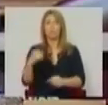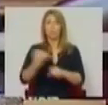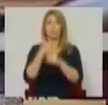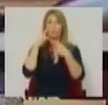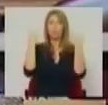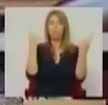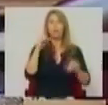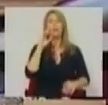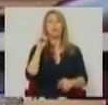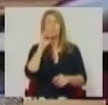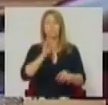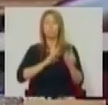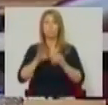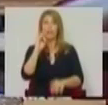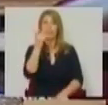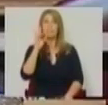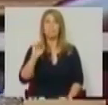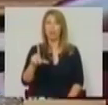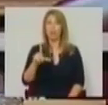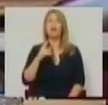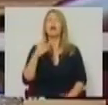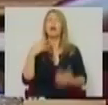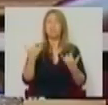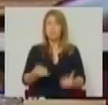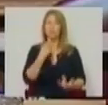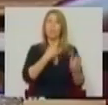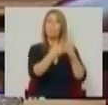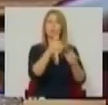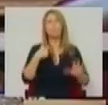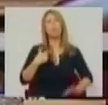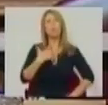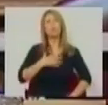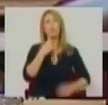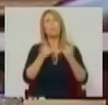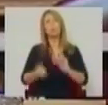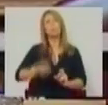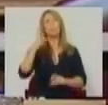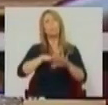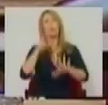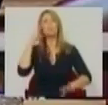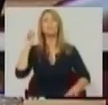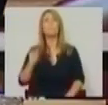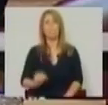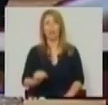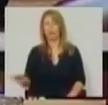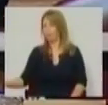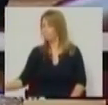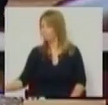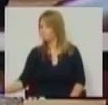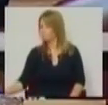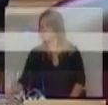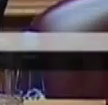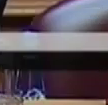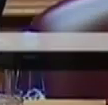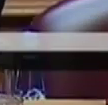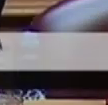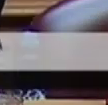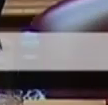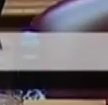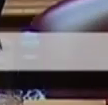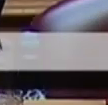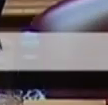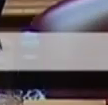irá colocar a seguir. Eu gostaria de colocar mais um conjunto de questões sobre a banca. O Sr. Ministro, de certo, se lembra de debates